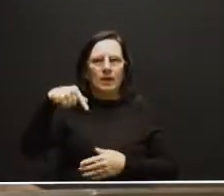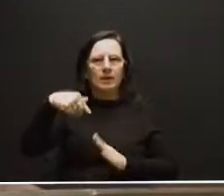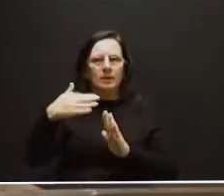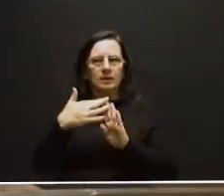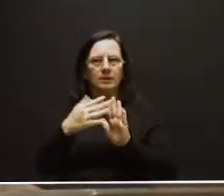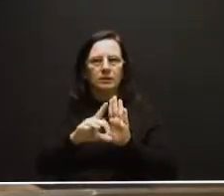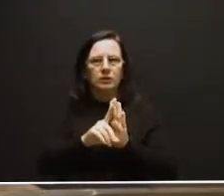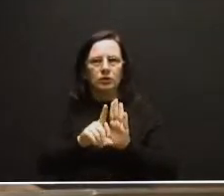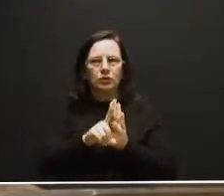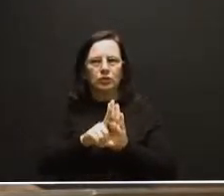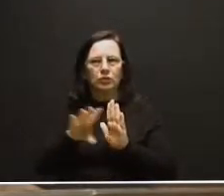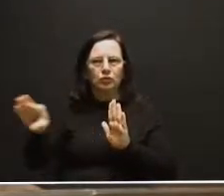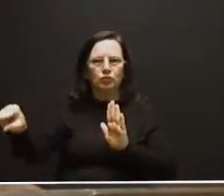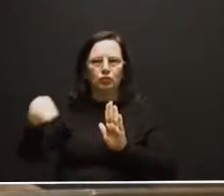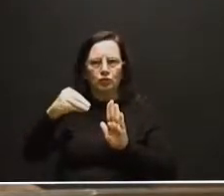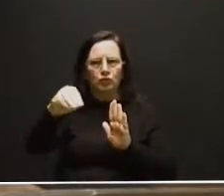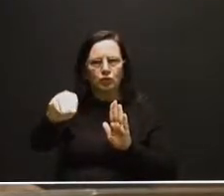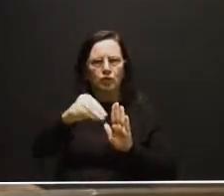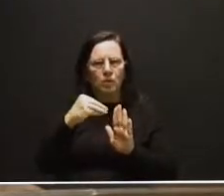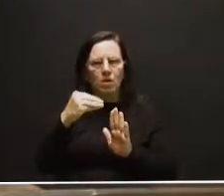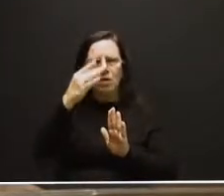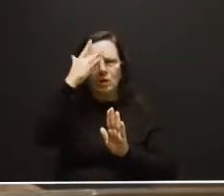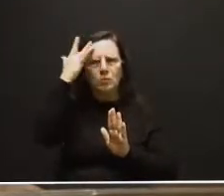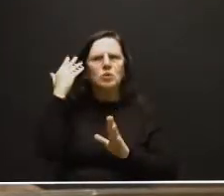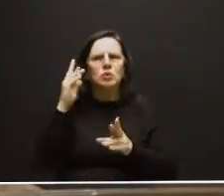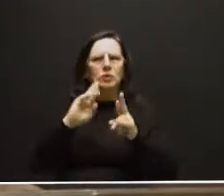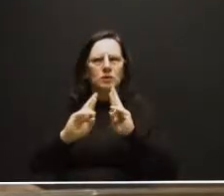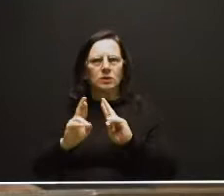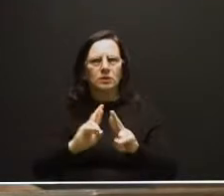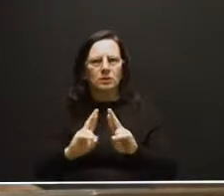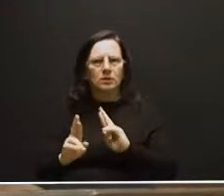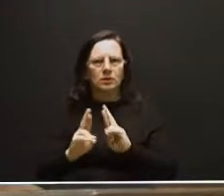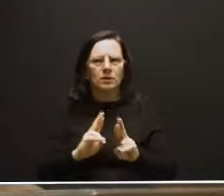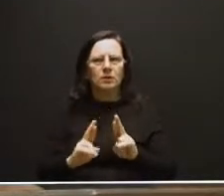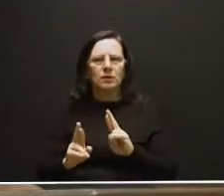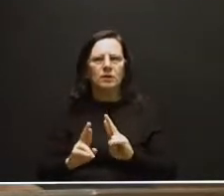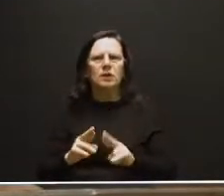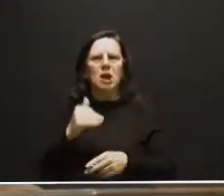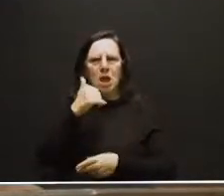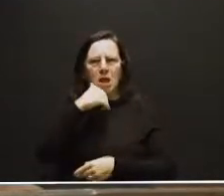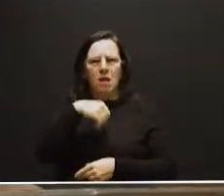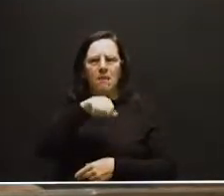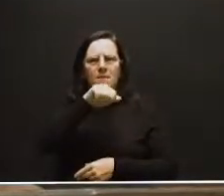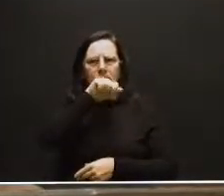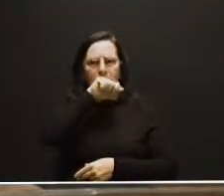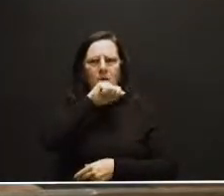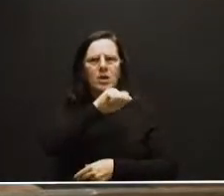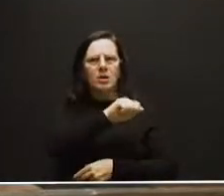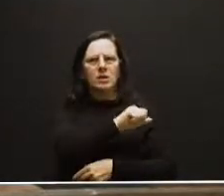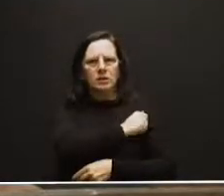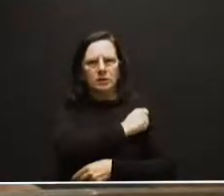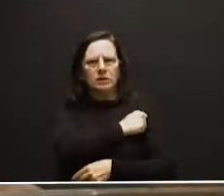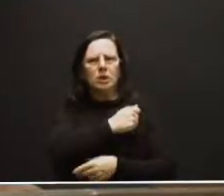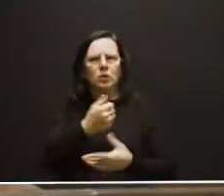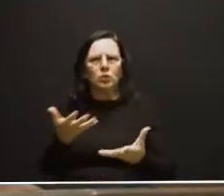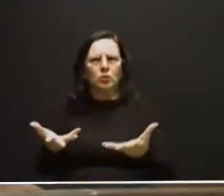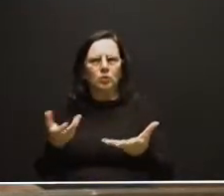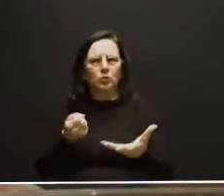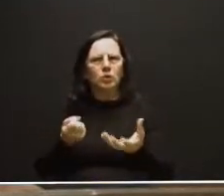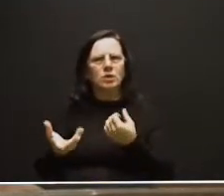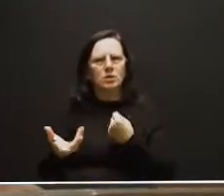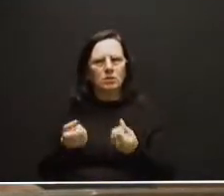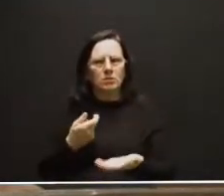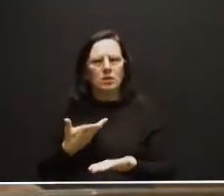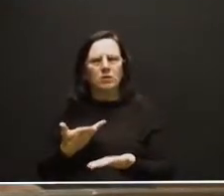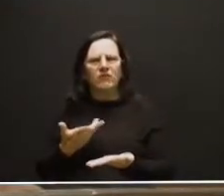demandas da rua como a que foi falado recebemos aqui mães por mais de uma vez pessoas que vêm falar que coisa que um